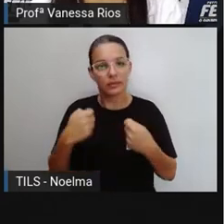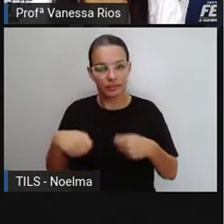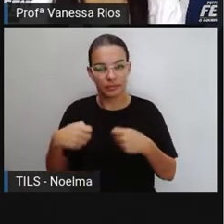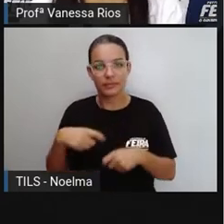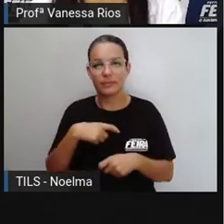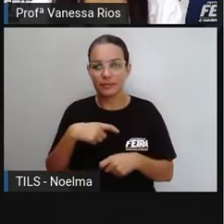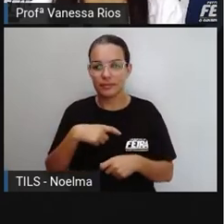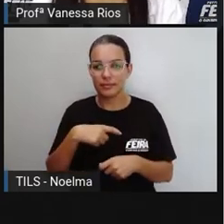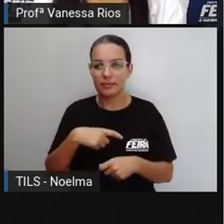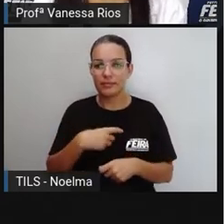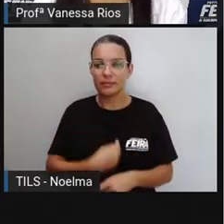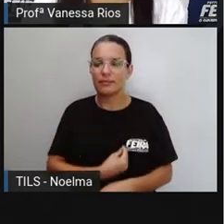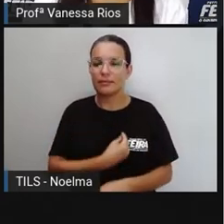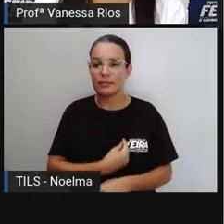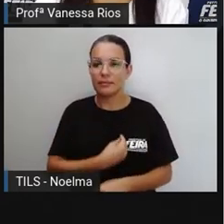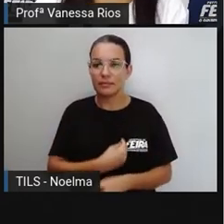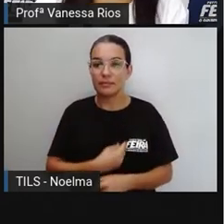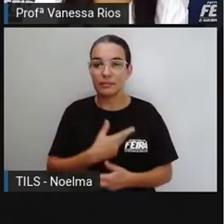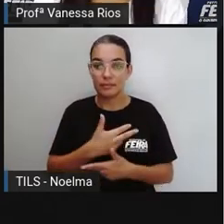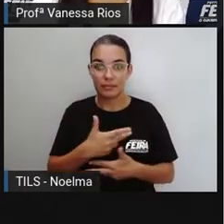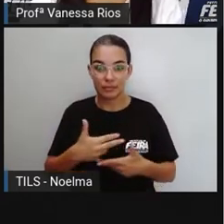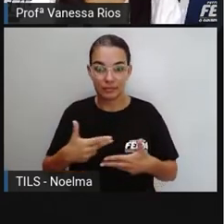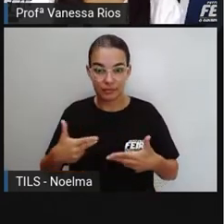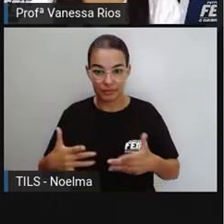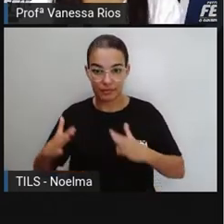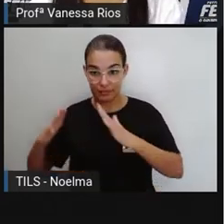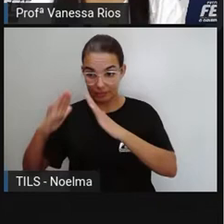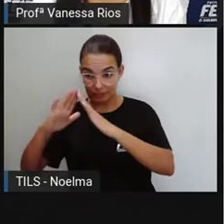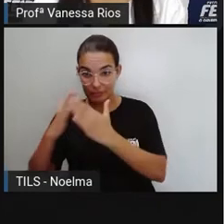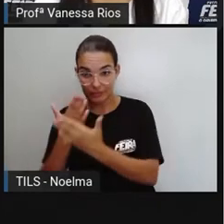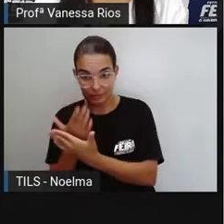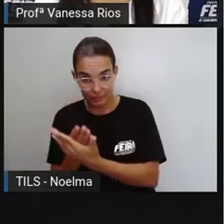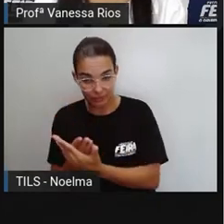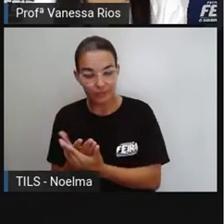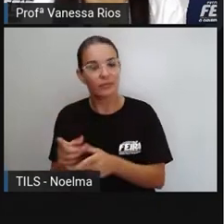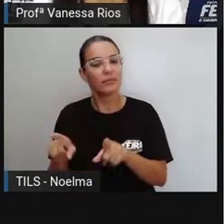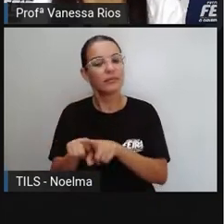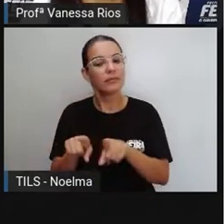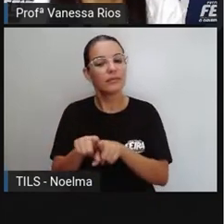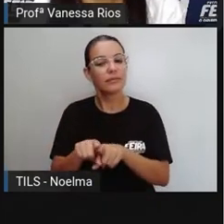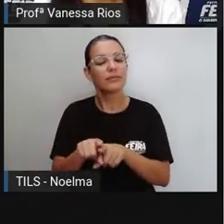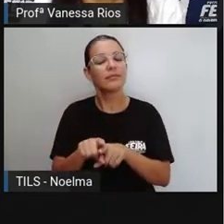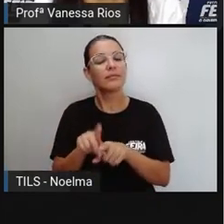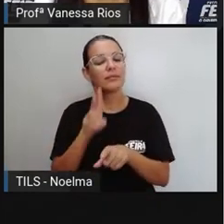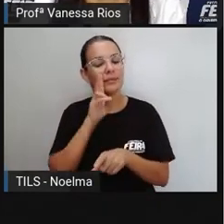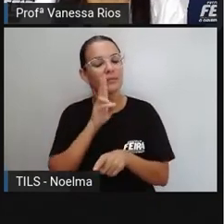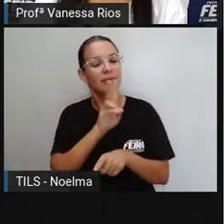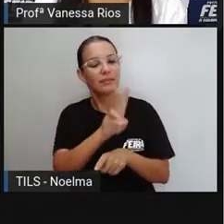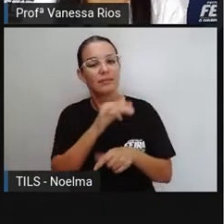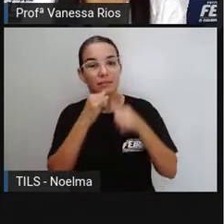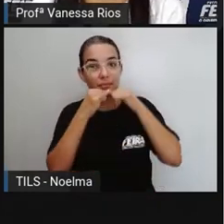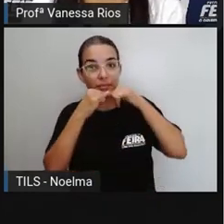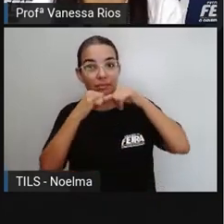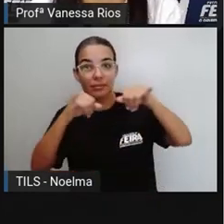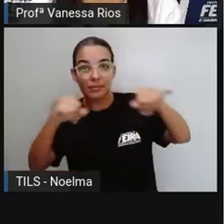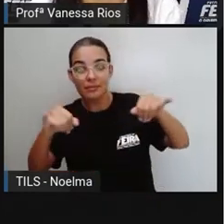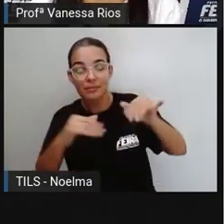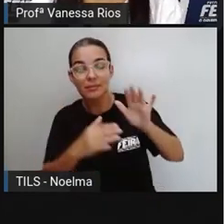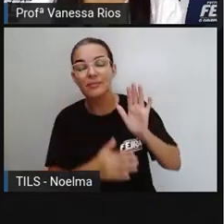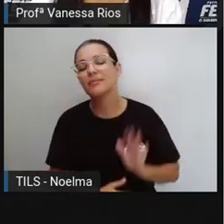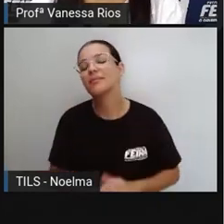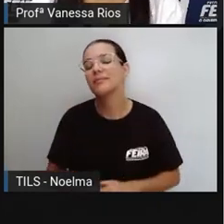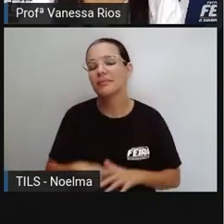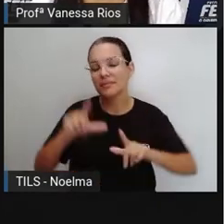presentes, não só nos espaços da escola, mas nos próprios comerciais da televisão, nas